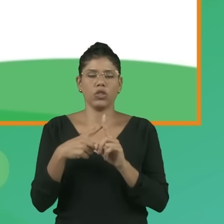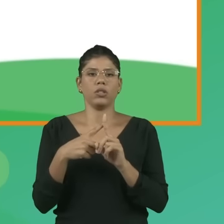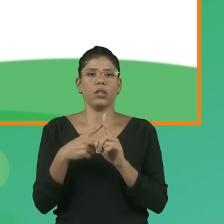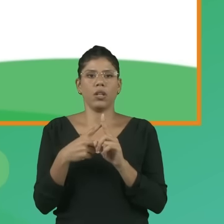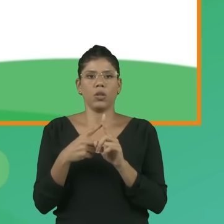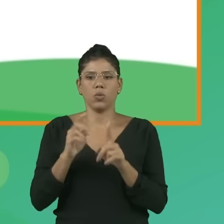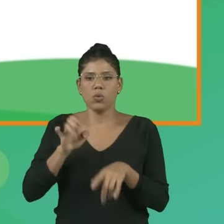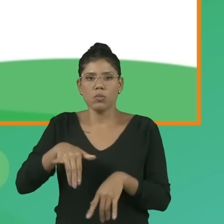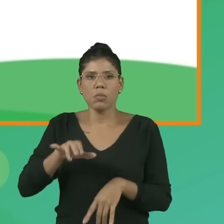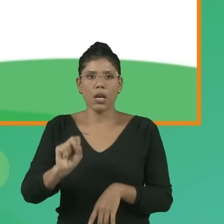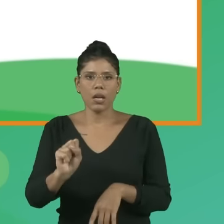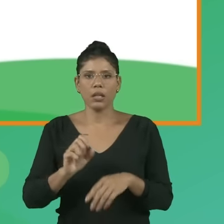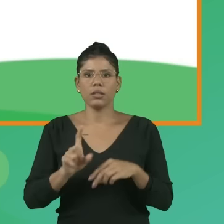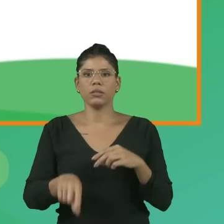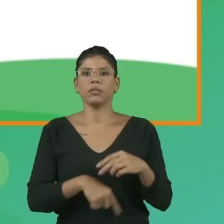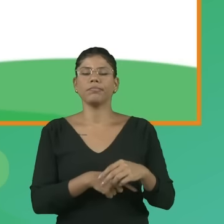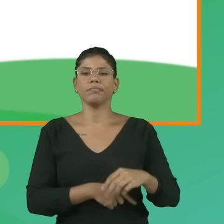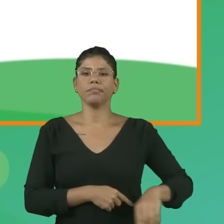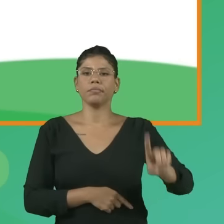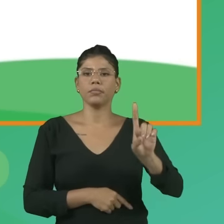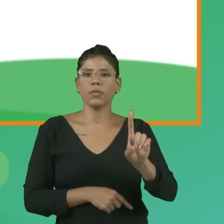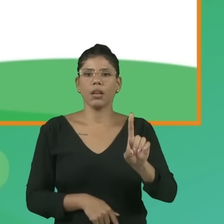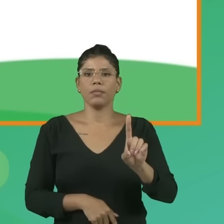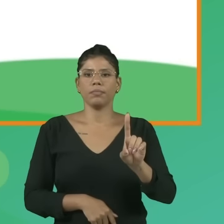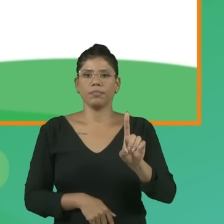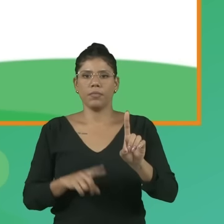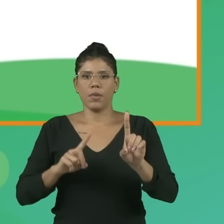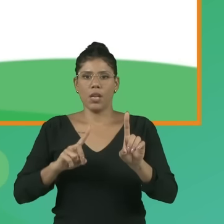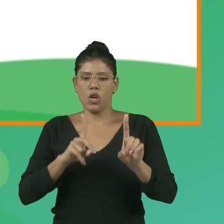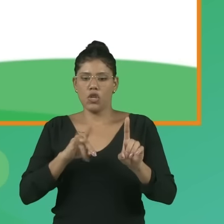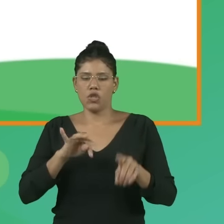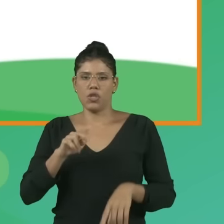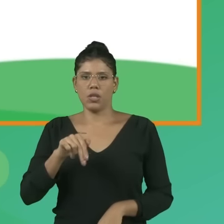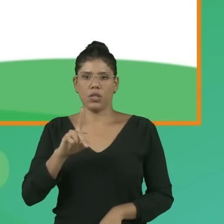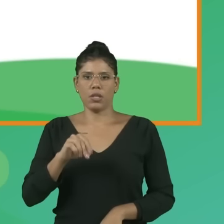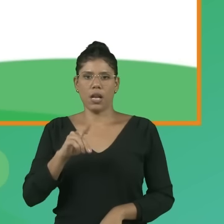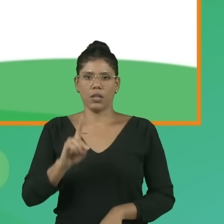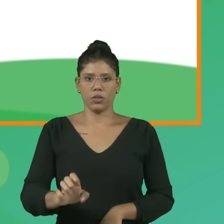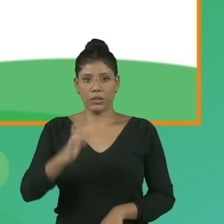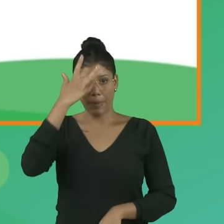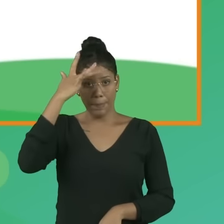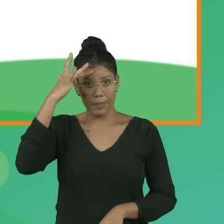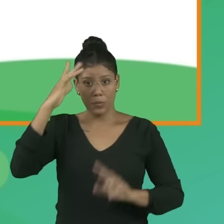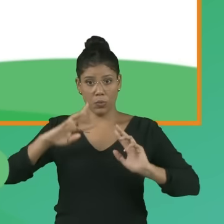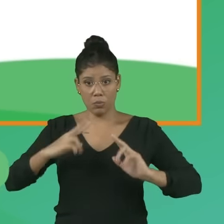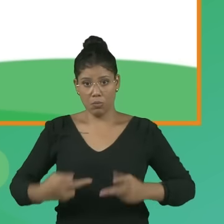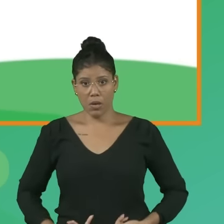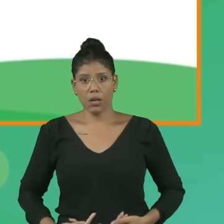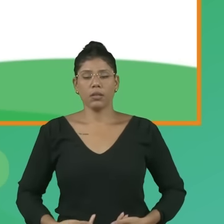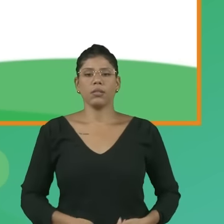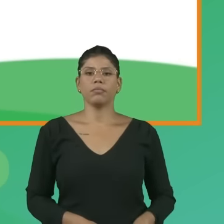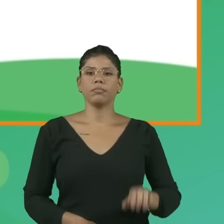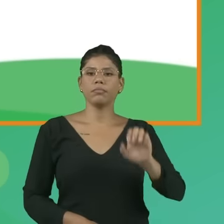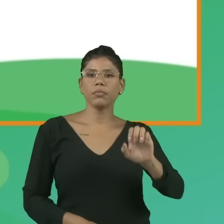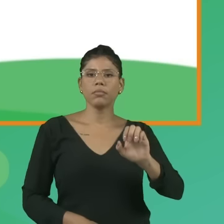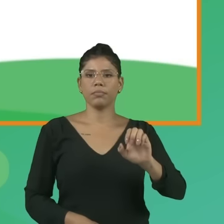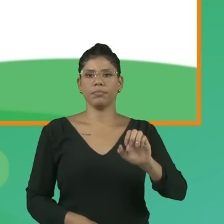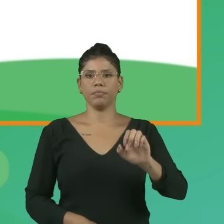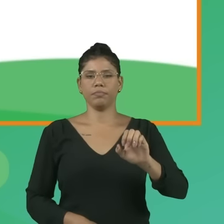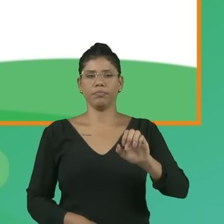conservação da moralidade pública, né? Então, a vigência dessa norma, existir essa lei Maria da Penha,